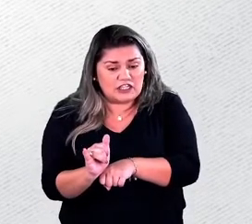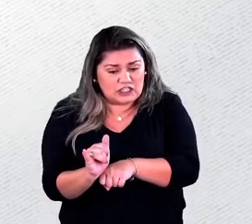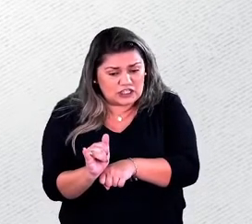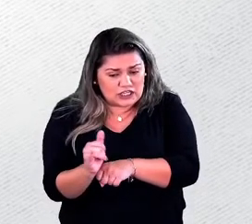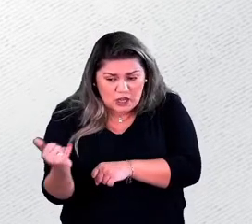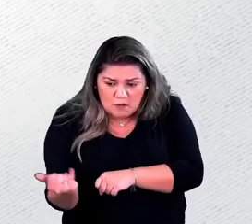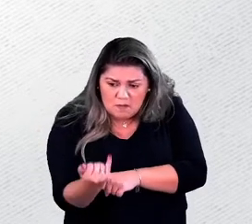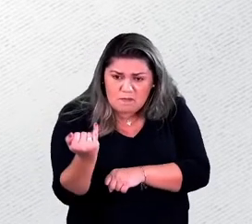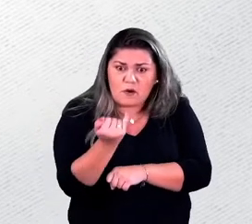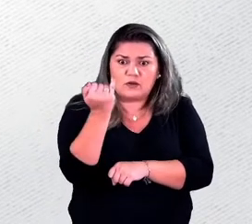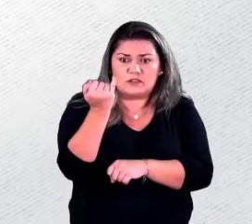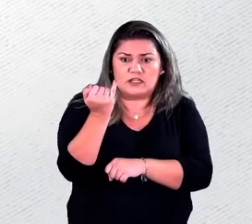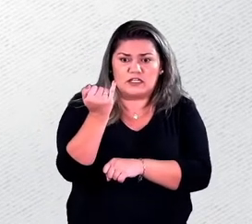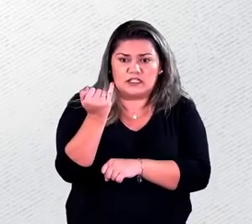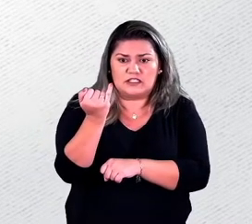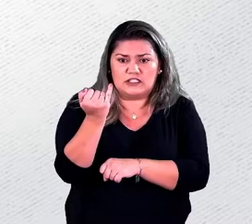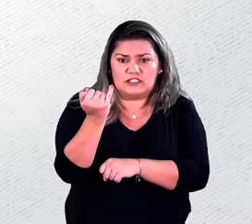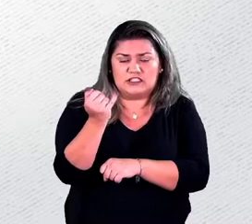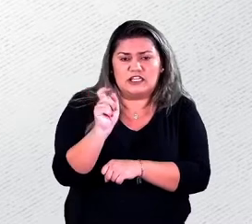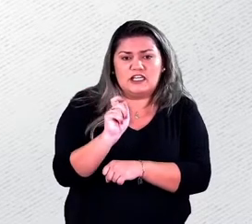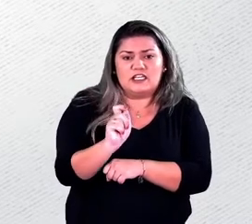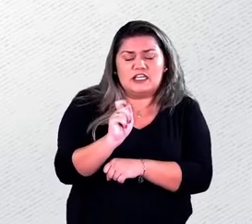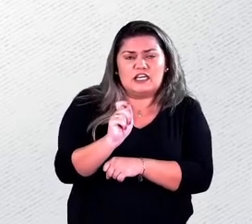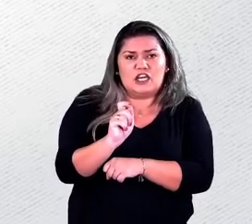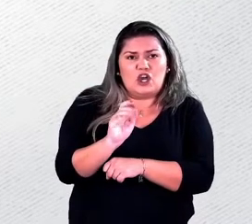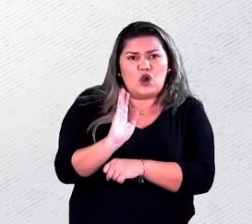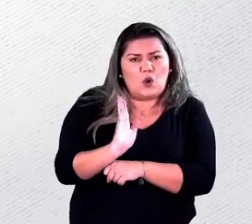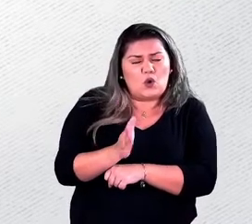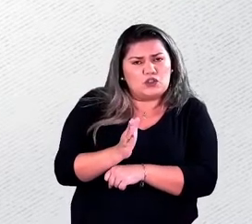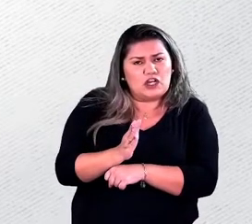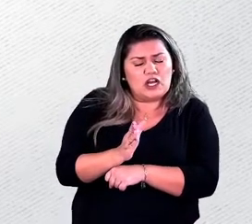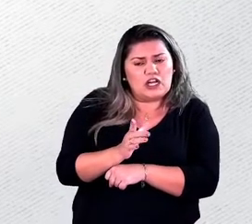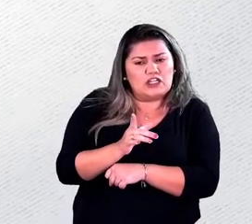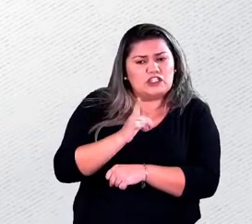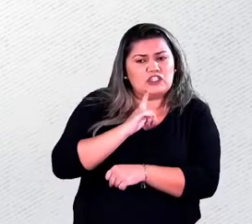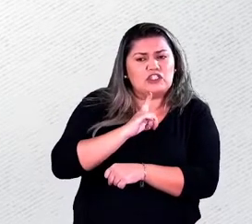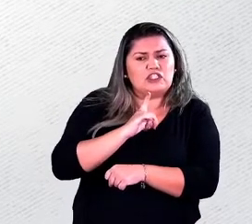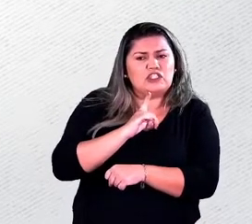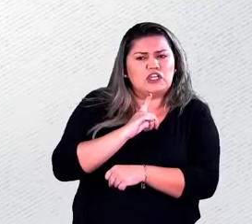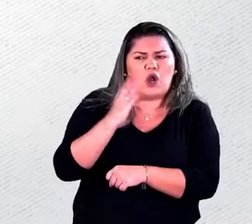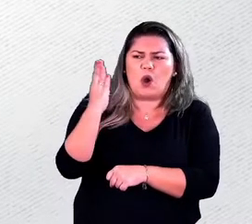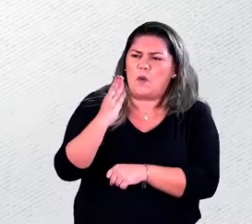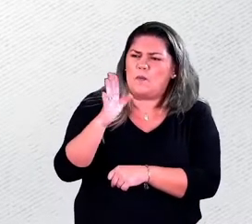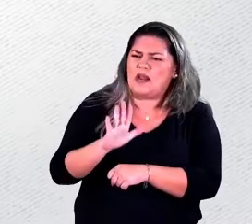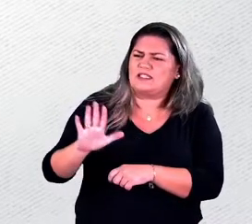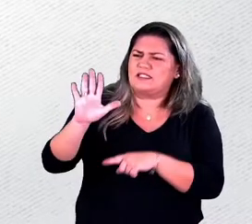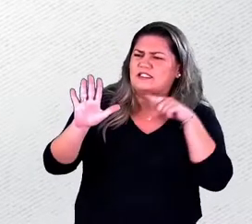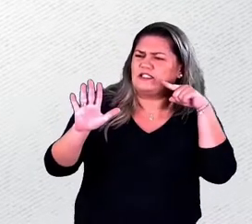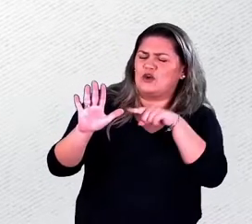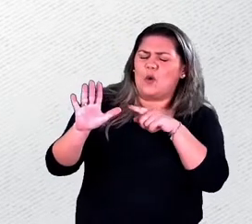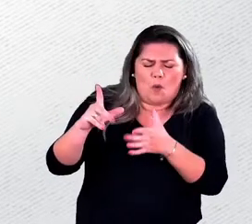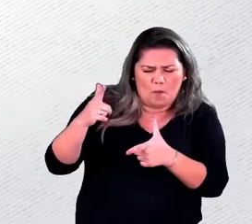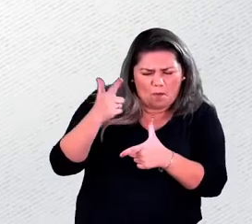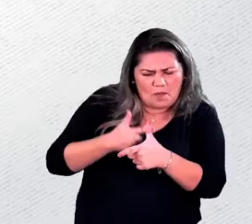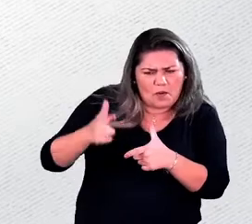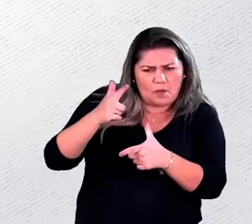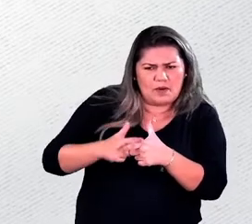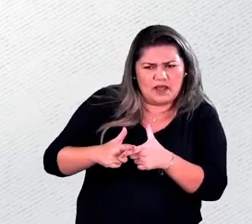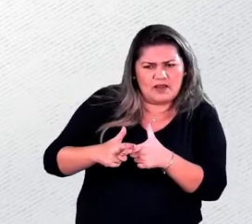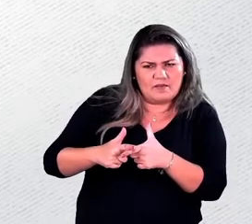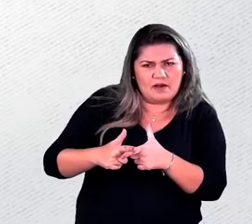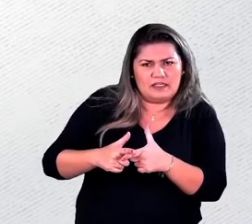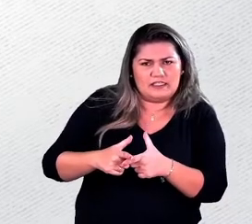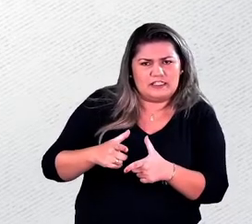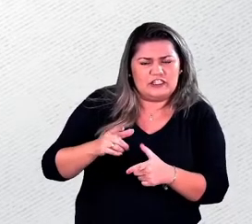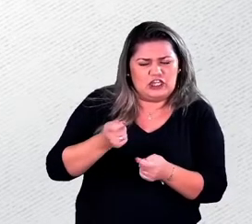em razão da crise aguda pela qual passava o Brasil em algumas ferramentas que deveriam ser colocadas as Exposições as